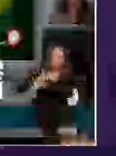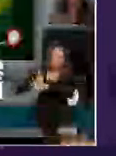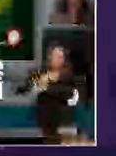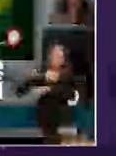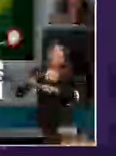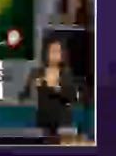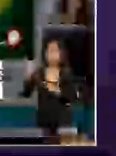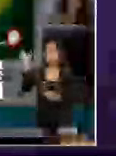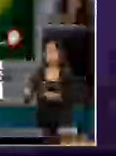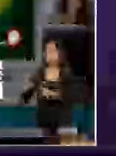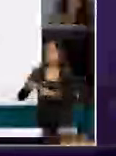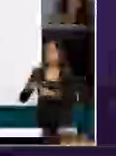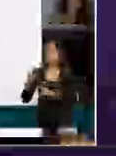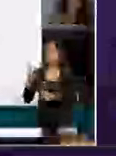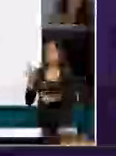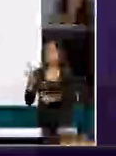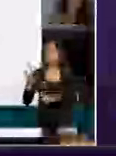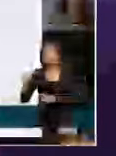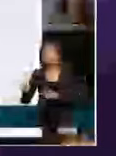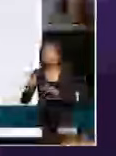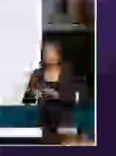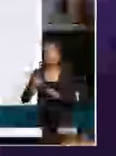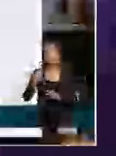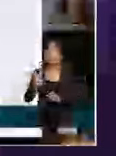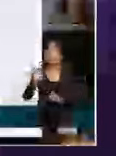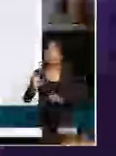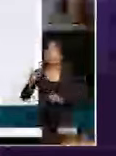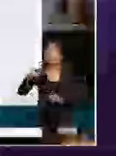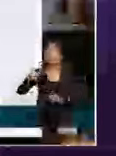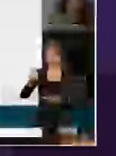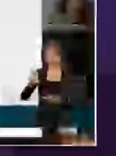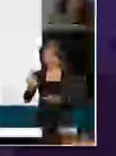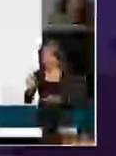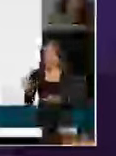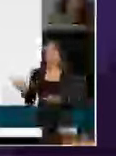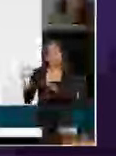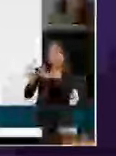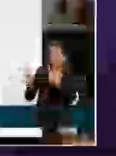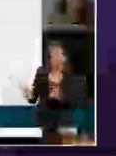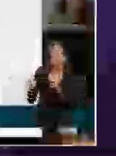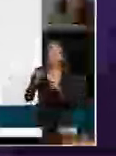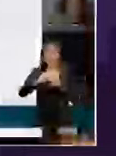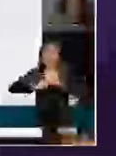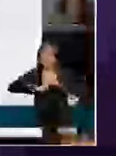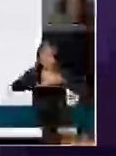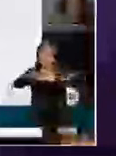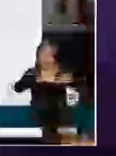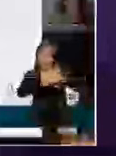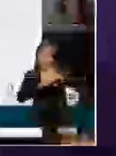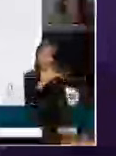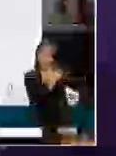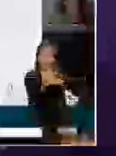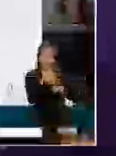Bruno Campelo, Dr. Fernando Menezes, em relação ao surto e à pandemia em termos de evolução com o